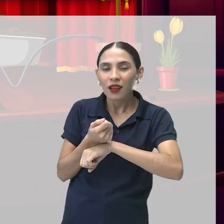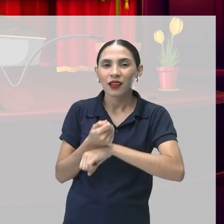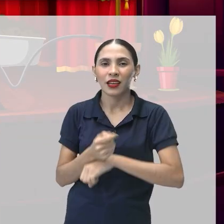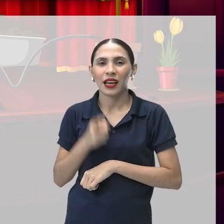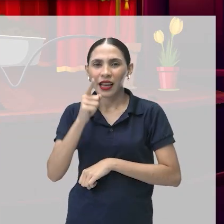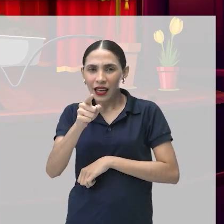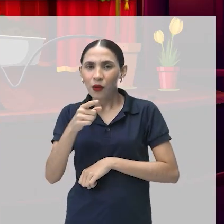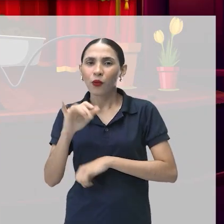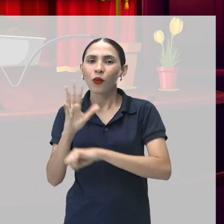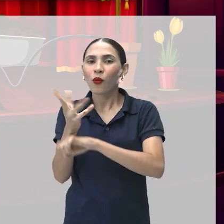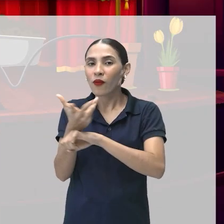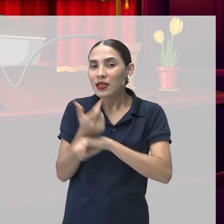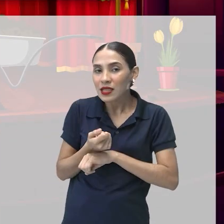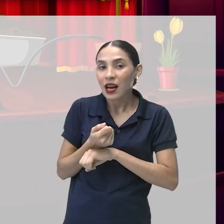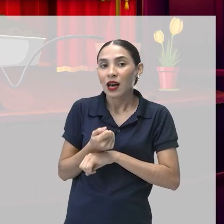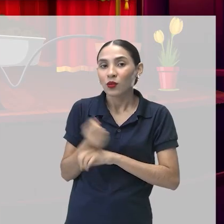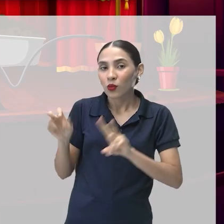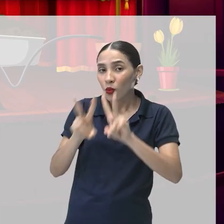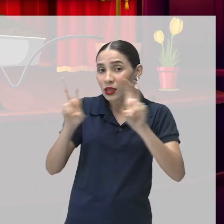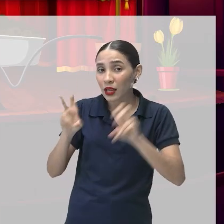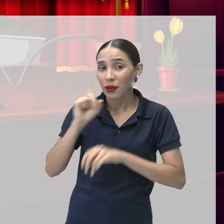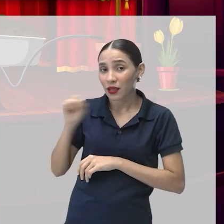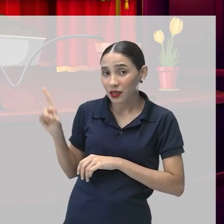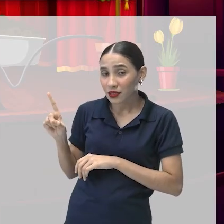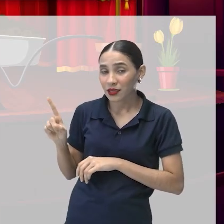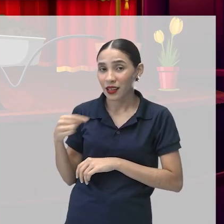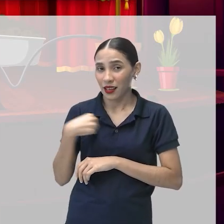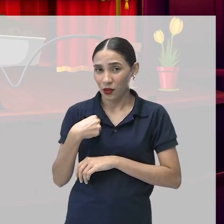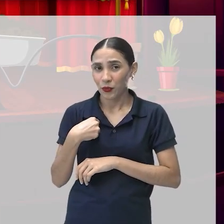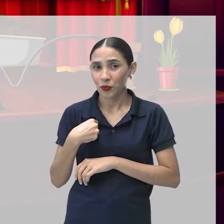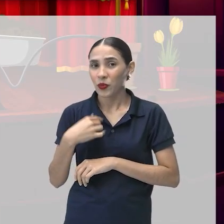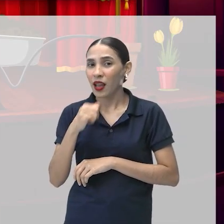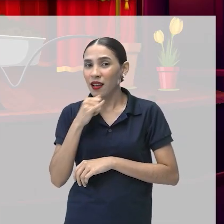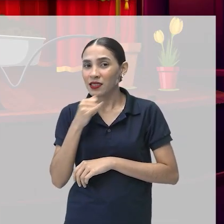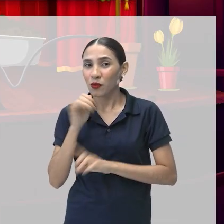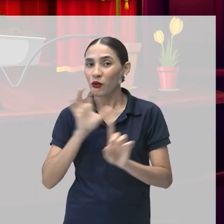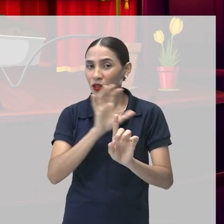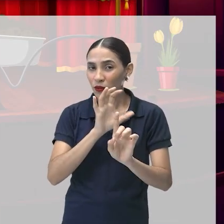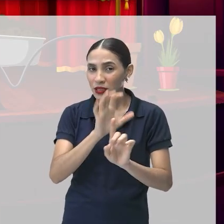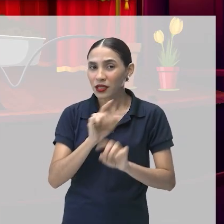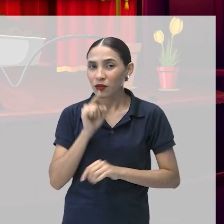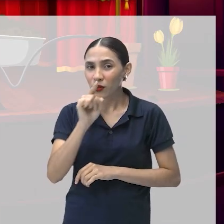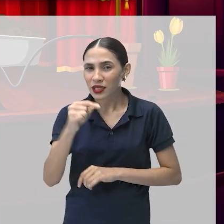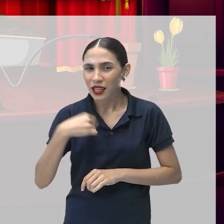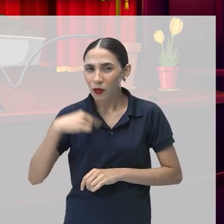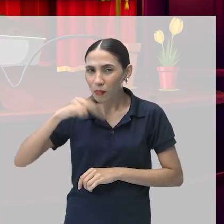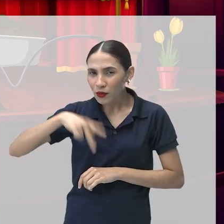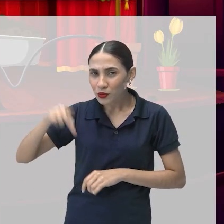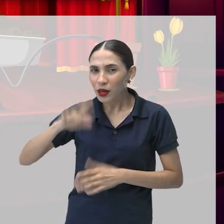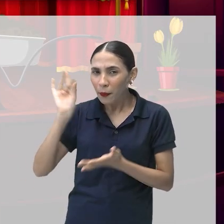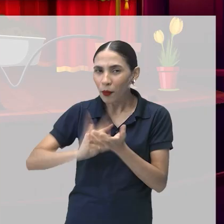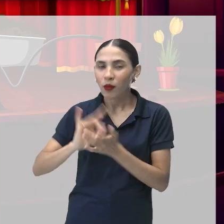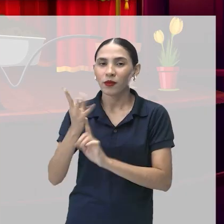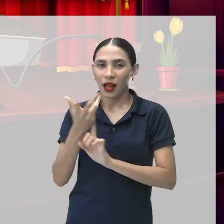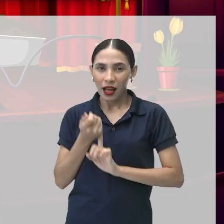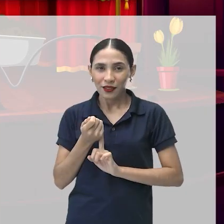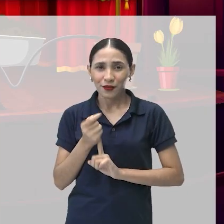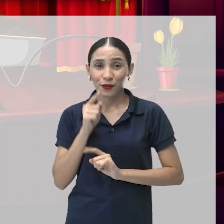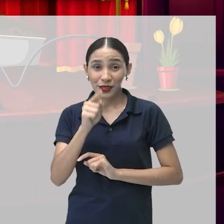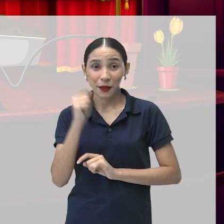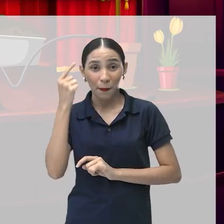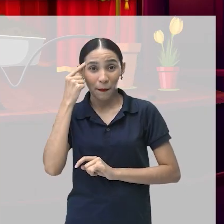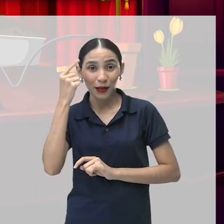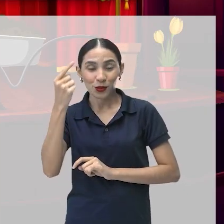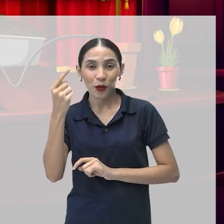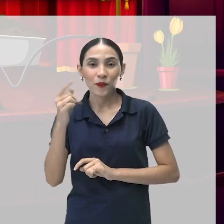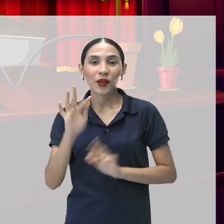convencendo vocês sobre esse assunto? Será que eu estou convencendo vocês que eu realmente sou uma professora de arte? Já pensou se no